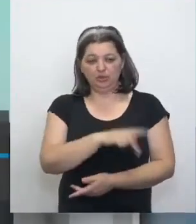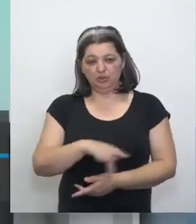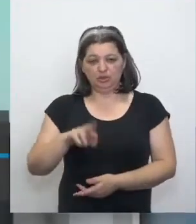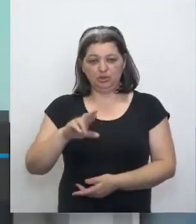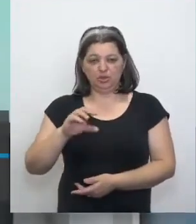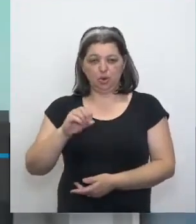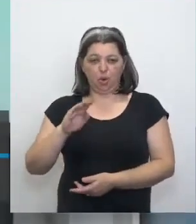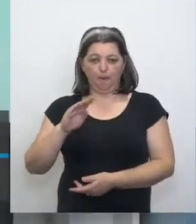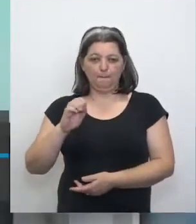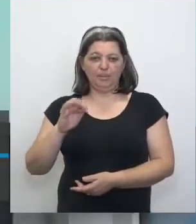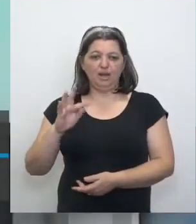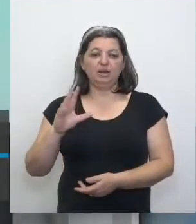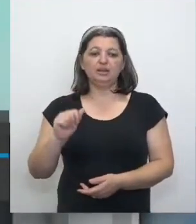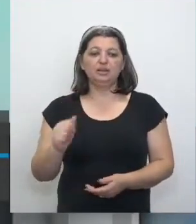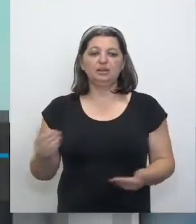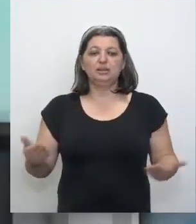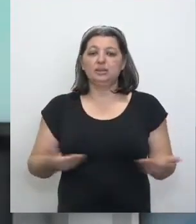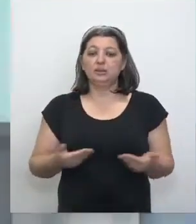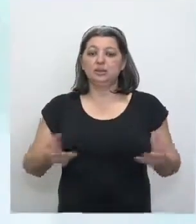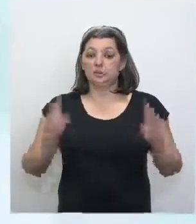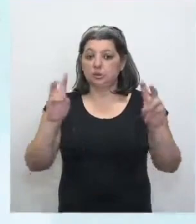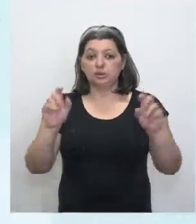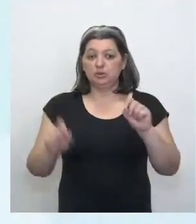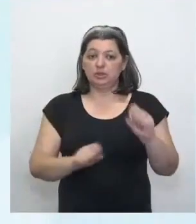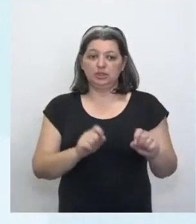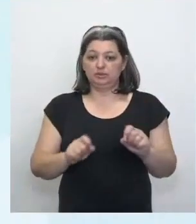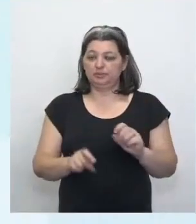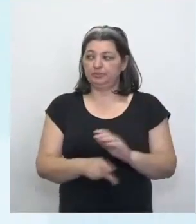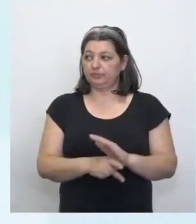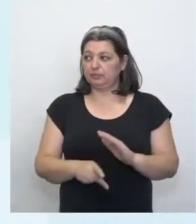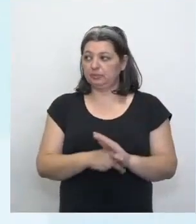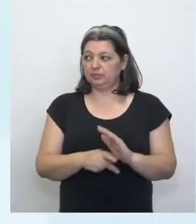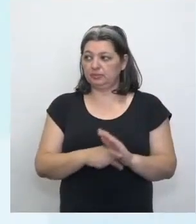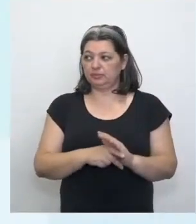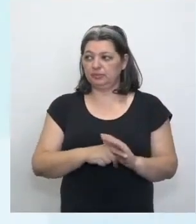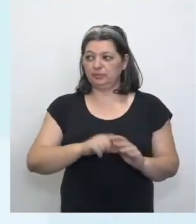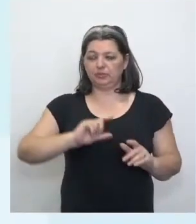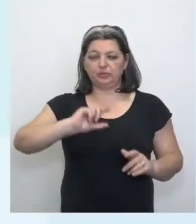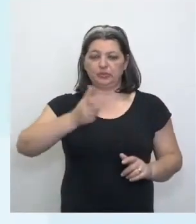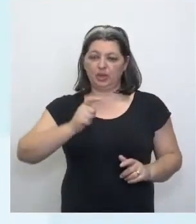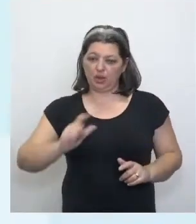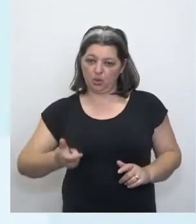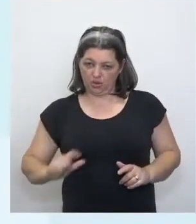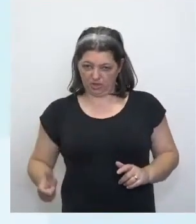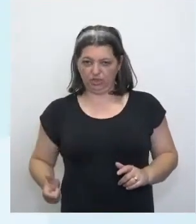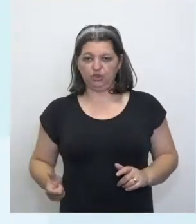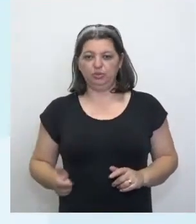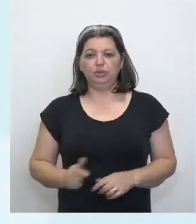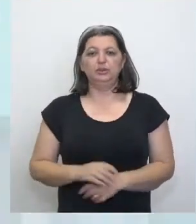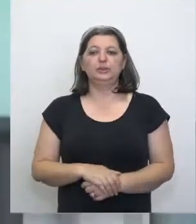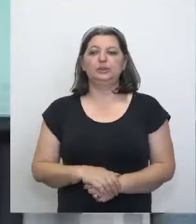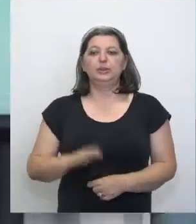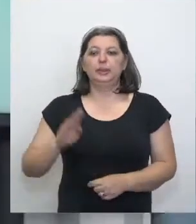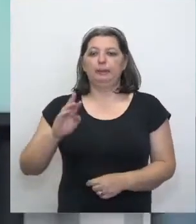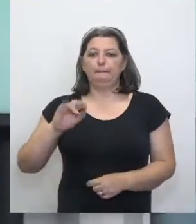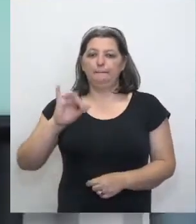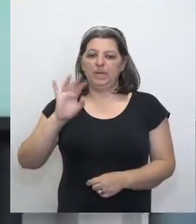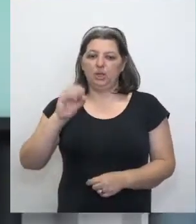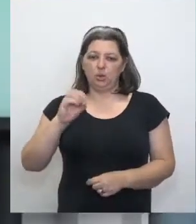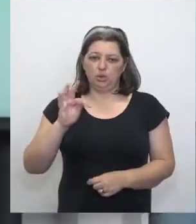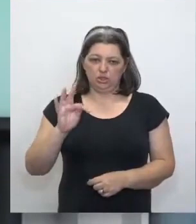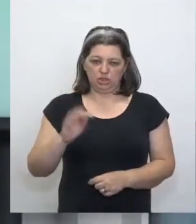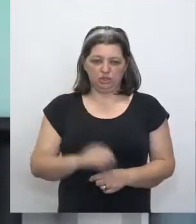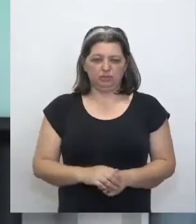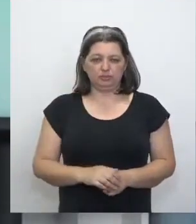Roberta e o tema da nossa aula de hoje é algoritmo de Briot-Ruffini. Esse nome bonito. Isso mesmo, tem tudo a ver